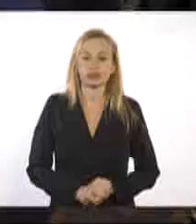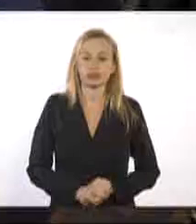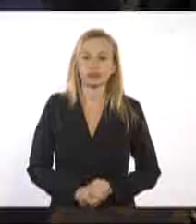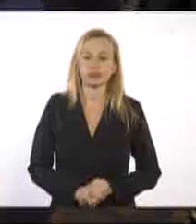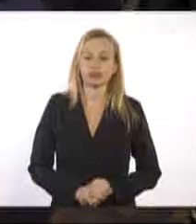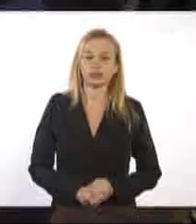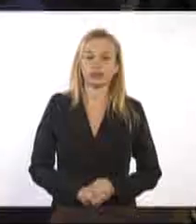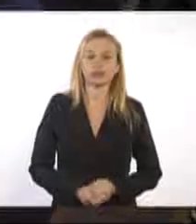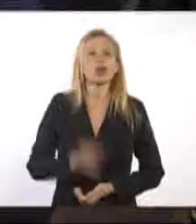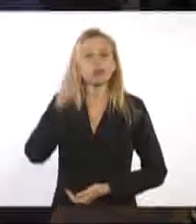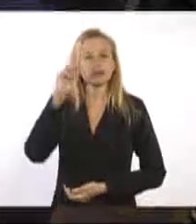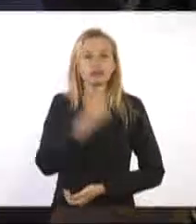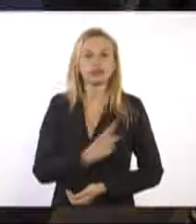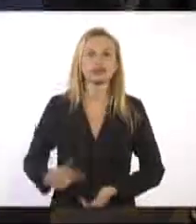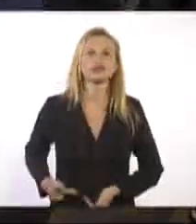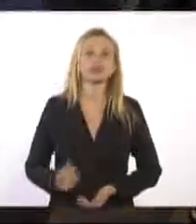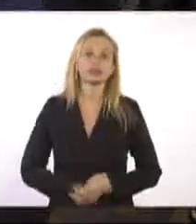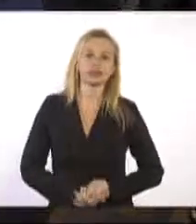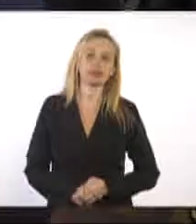Senhor presidente, eu fiz aqui uma